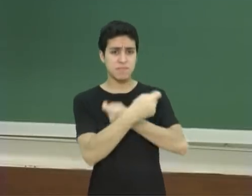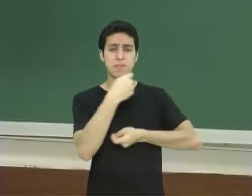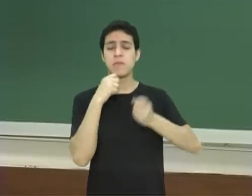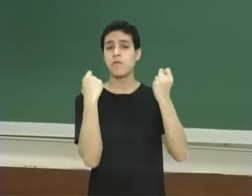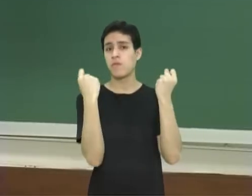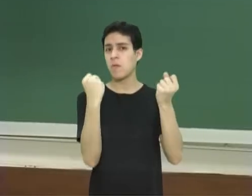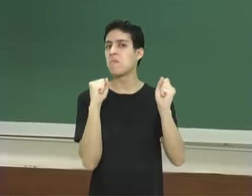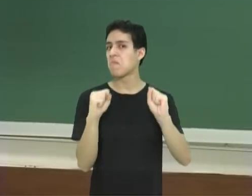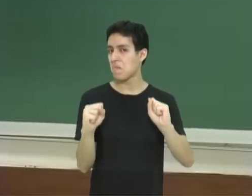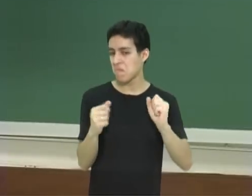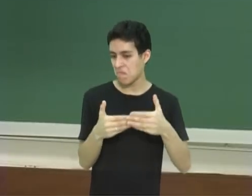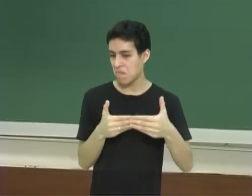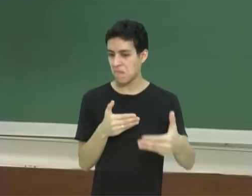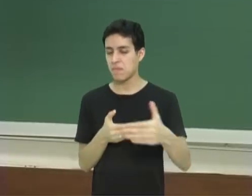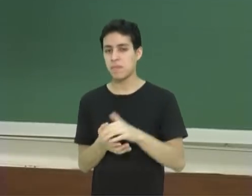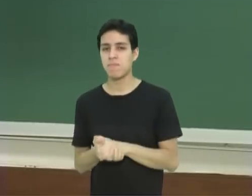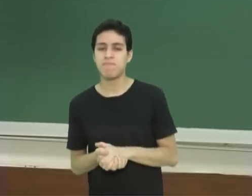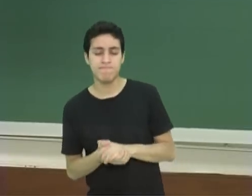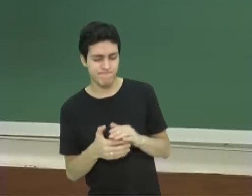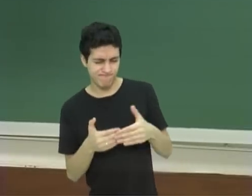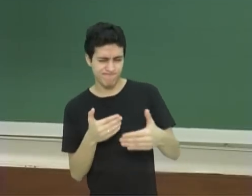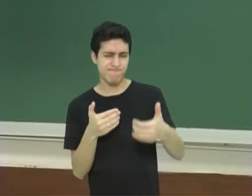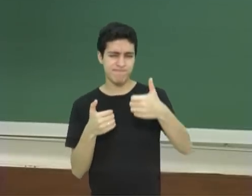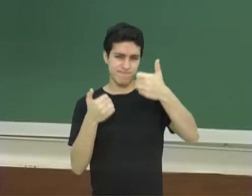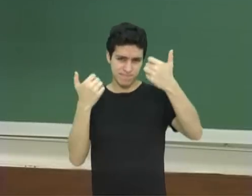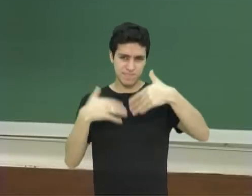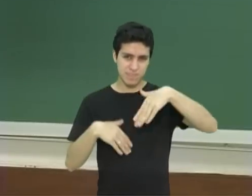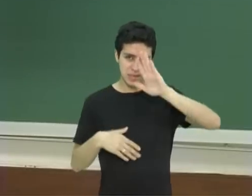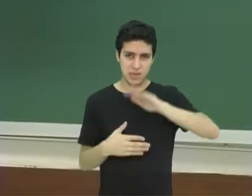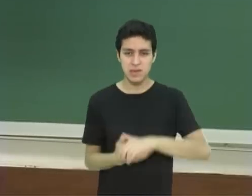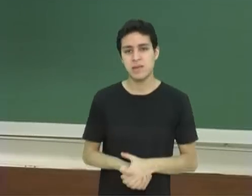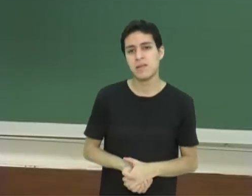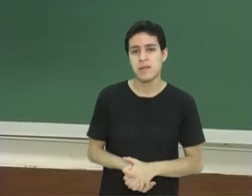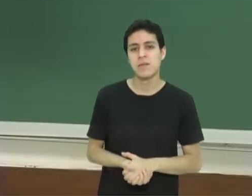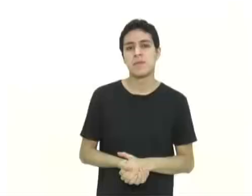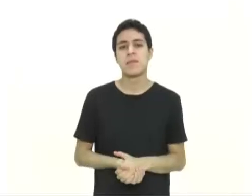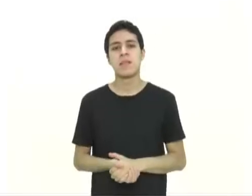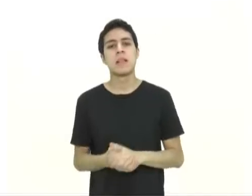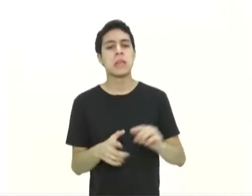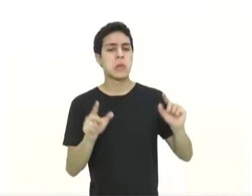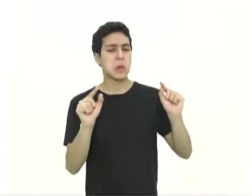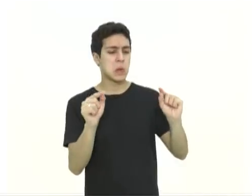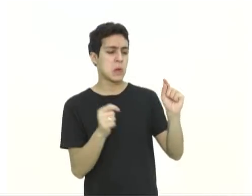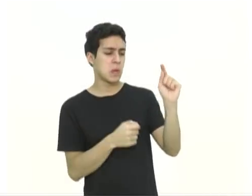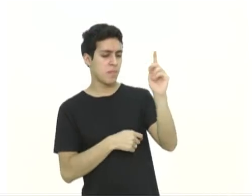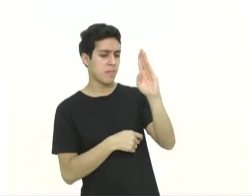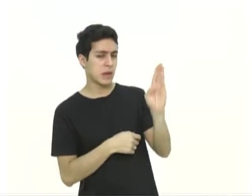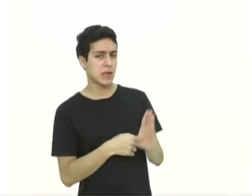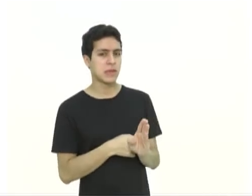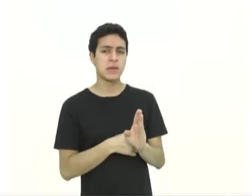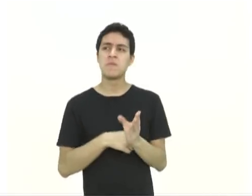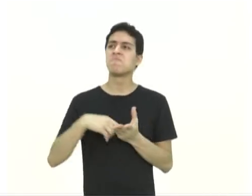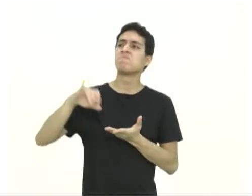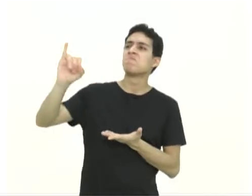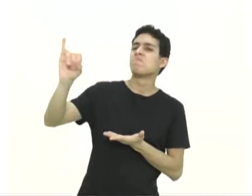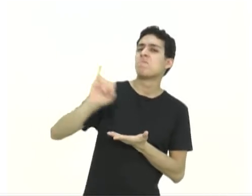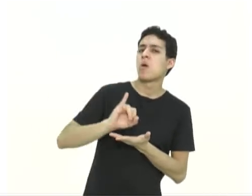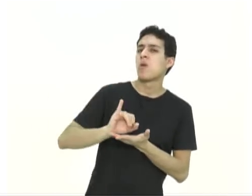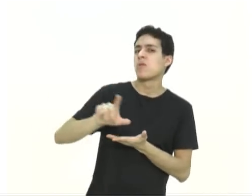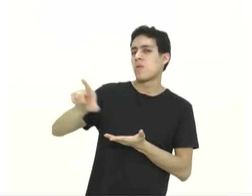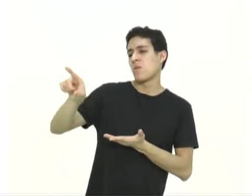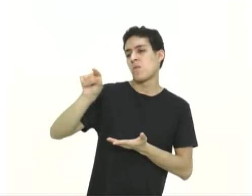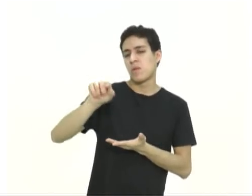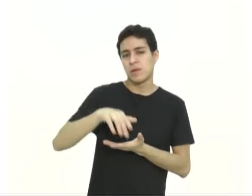força. Mas nós chegaremos lá. Então, o que o Brasil importa da União Europeia? Coloquei